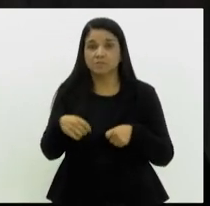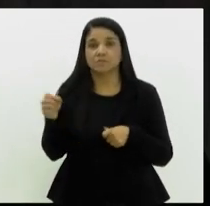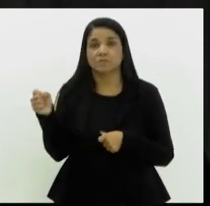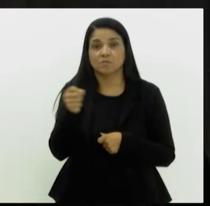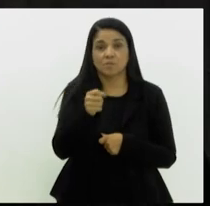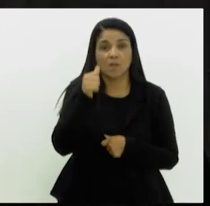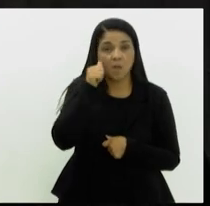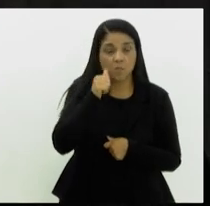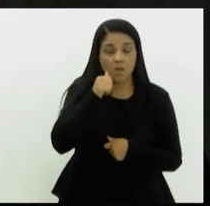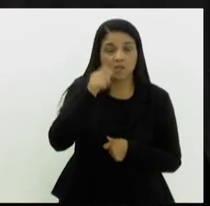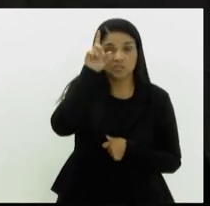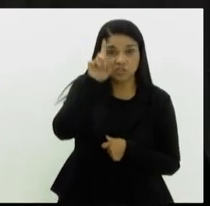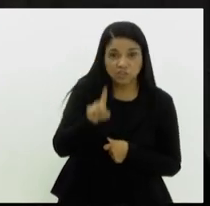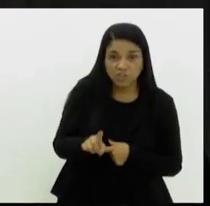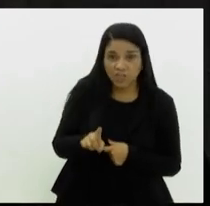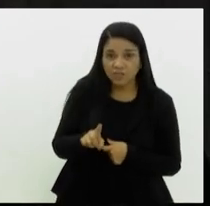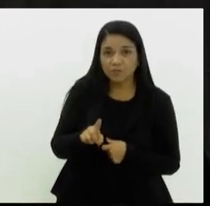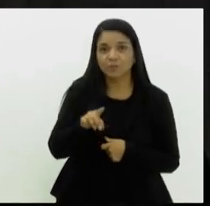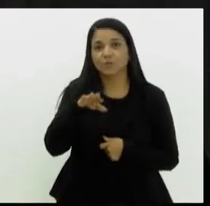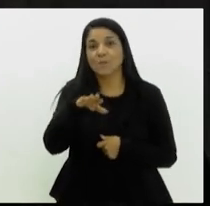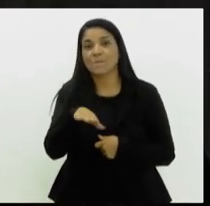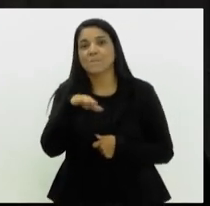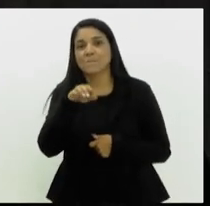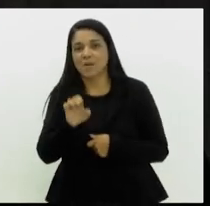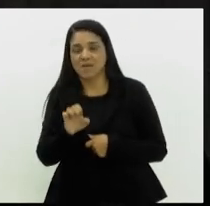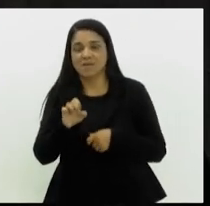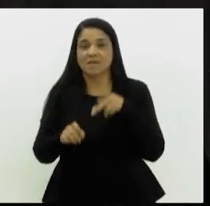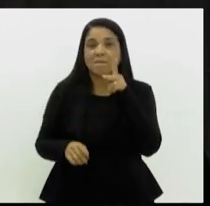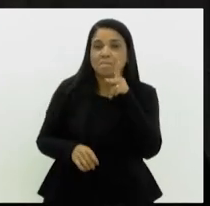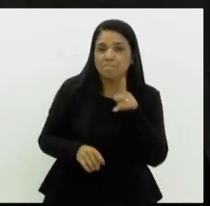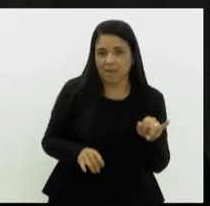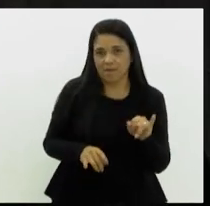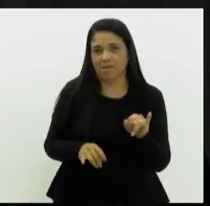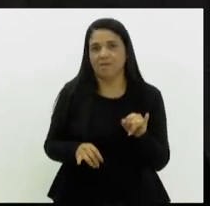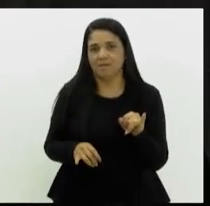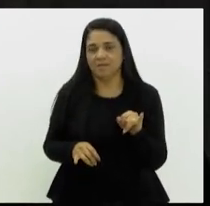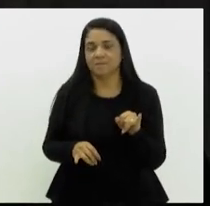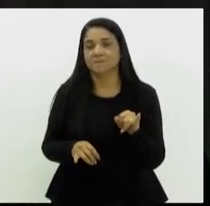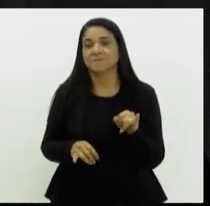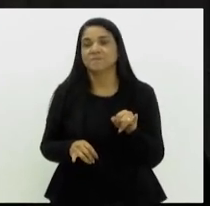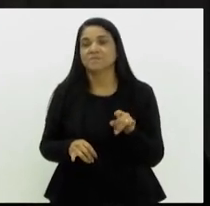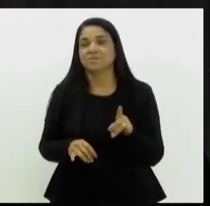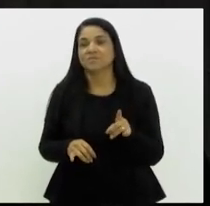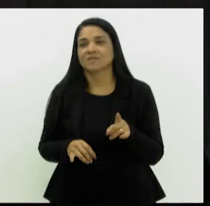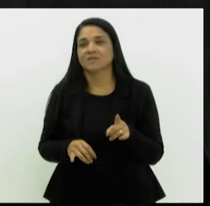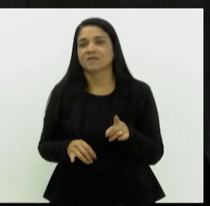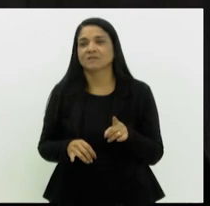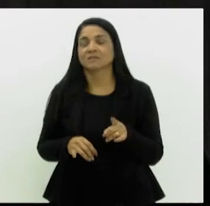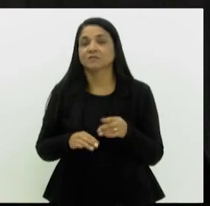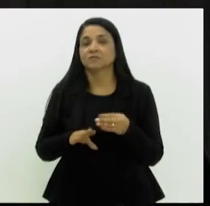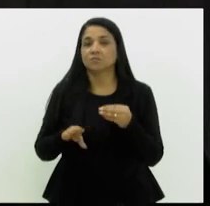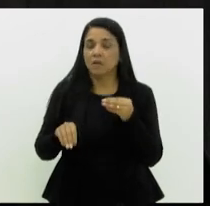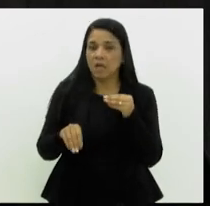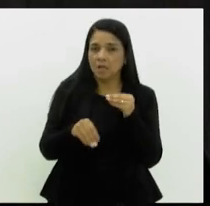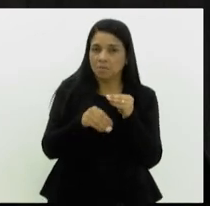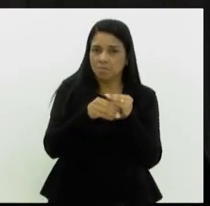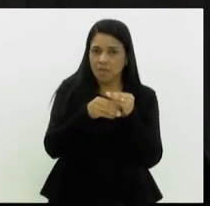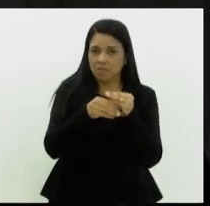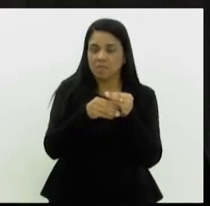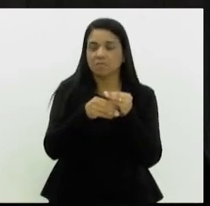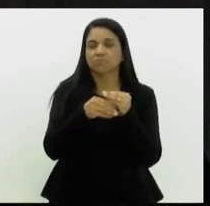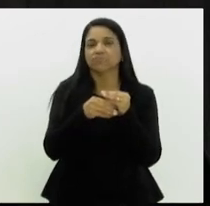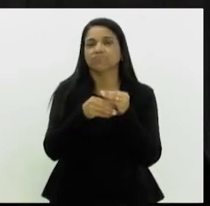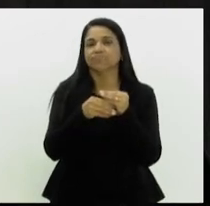nosso direito de sermos mães e pais. E, para além disso, assim, teve uma emenda, que teve uma provocação que eu